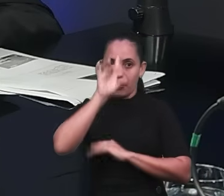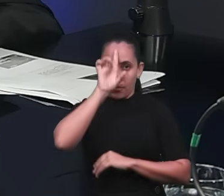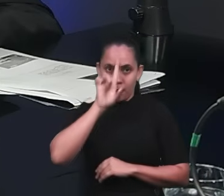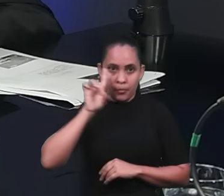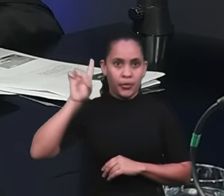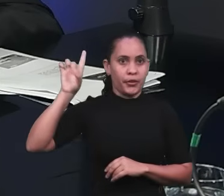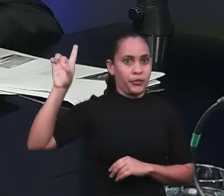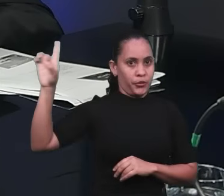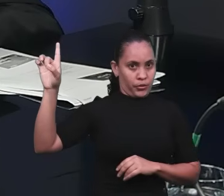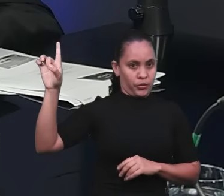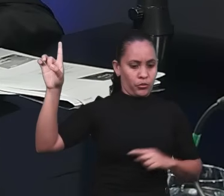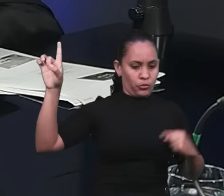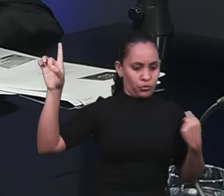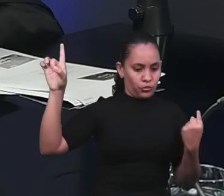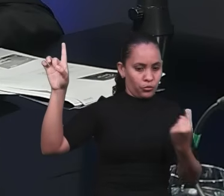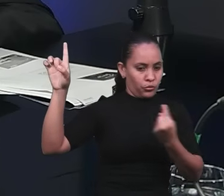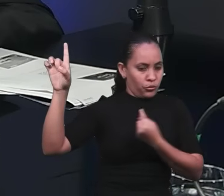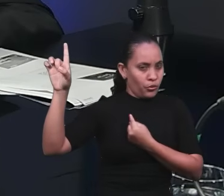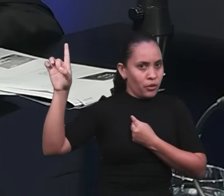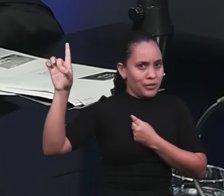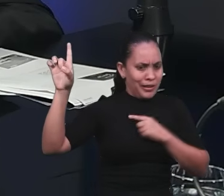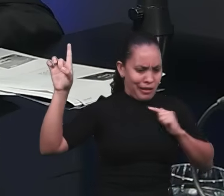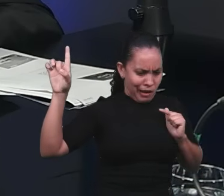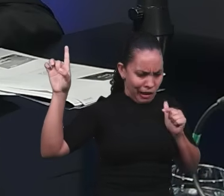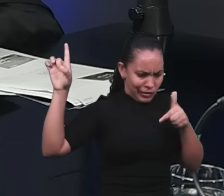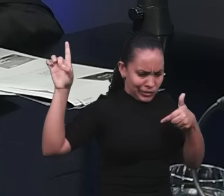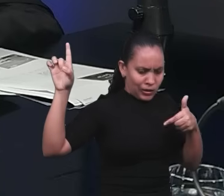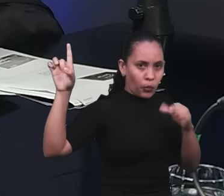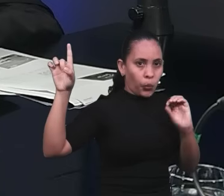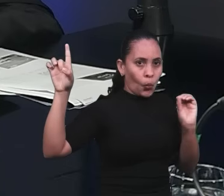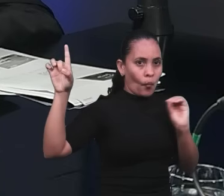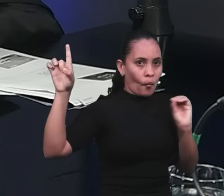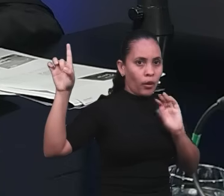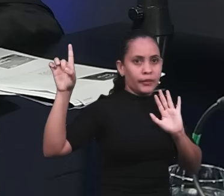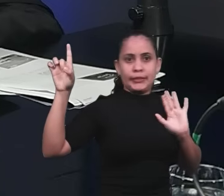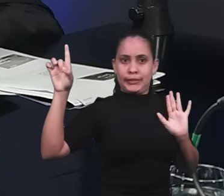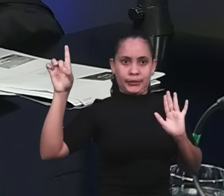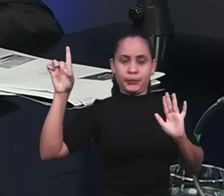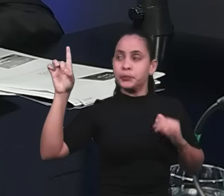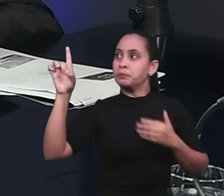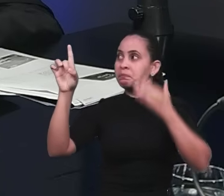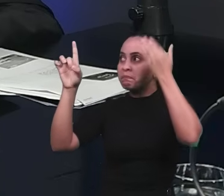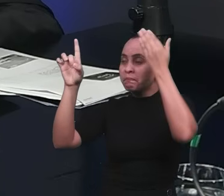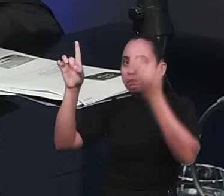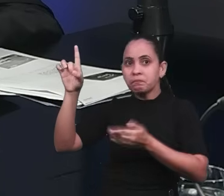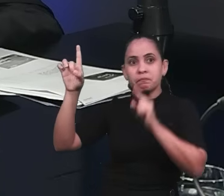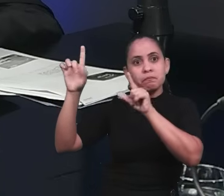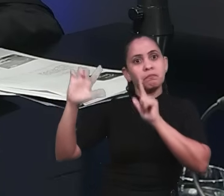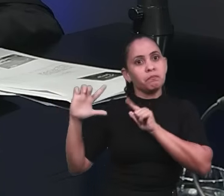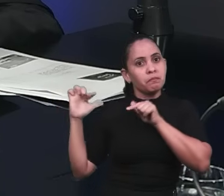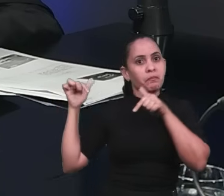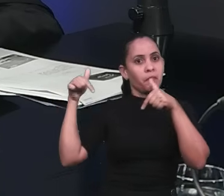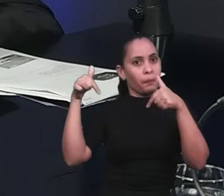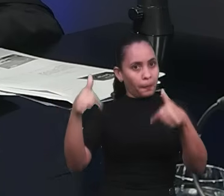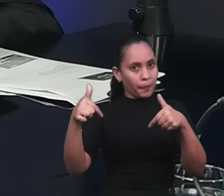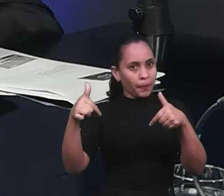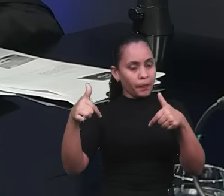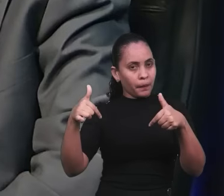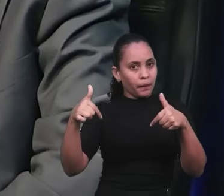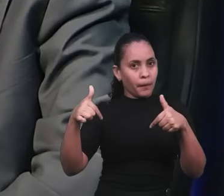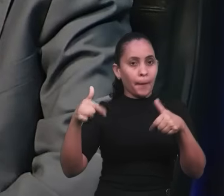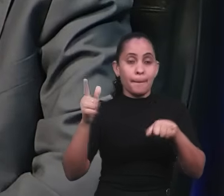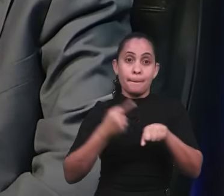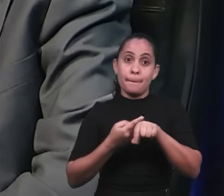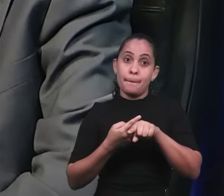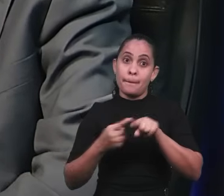há participação do homem no ato da salvação. E o ato, sim. Sim,